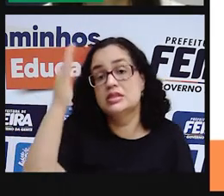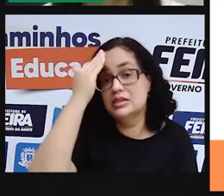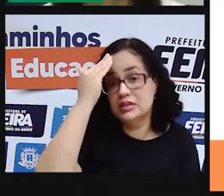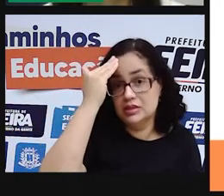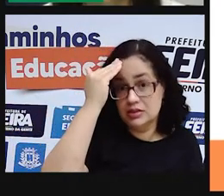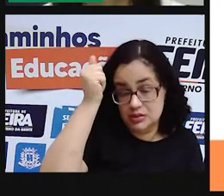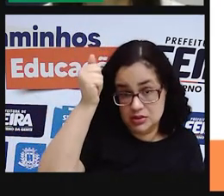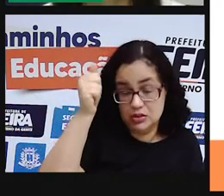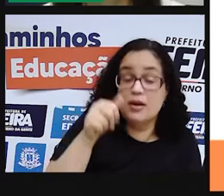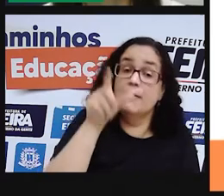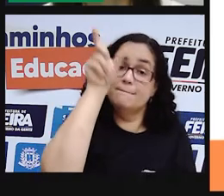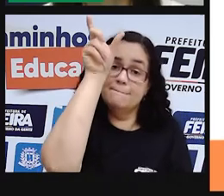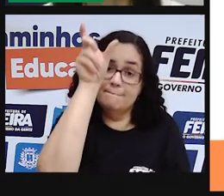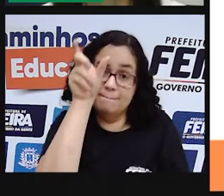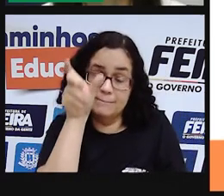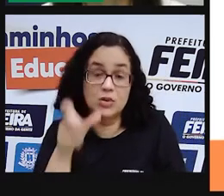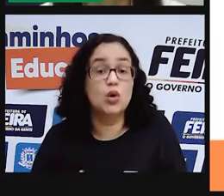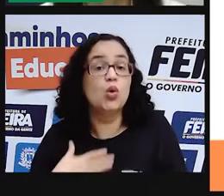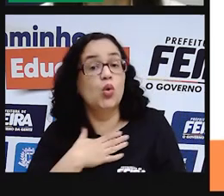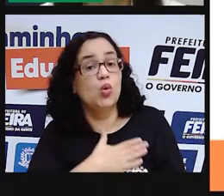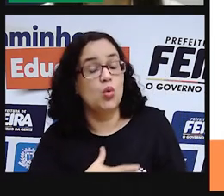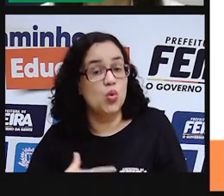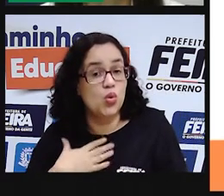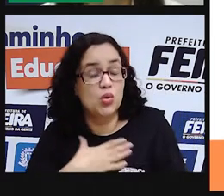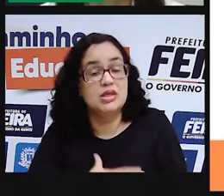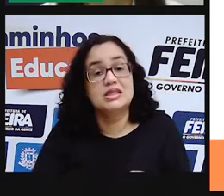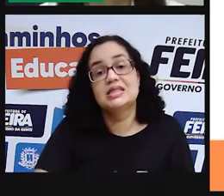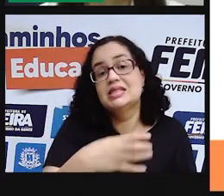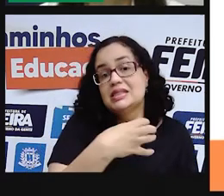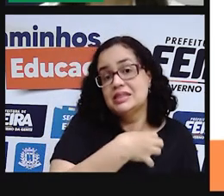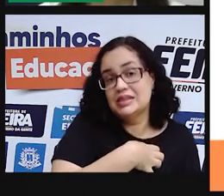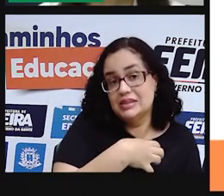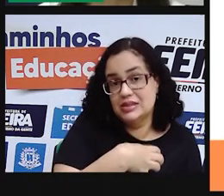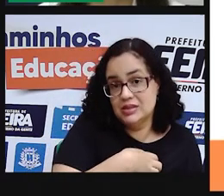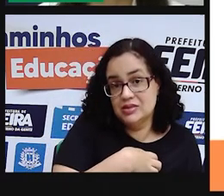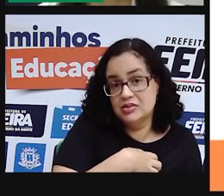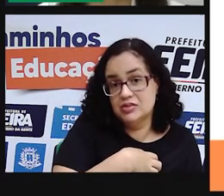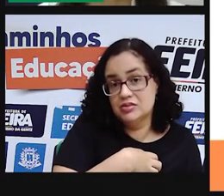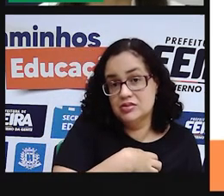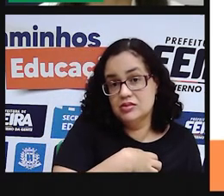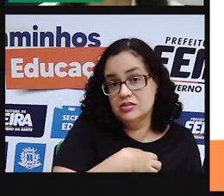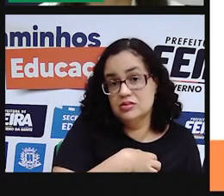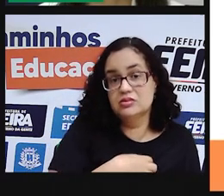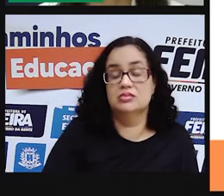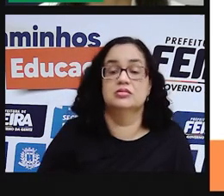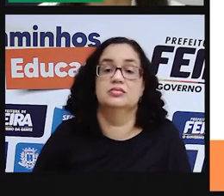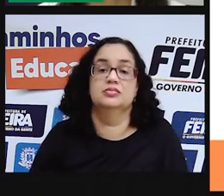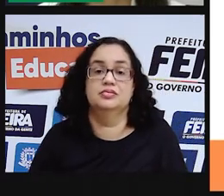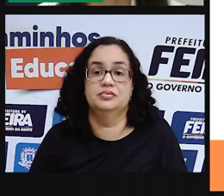negar a personalidade, os gostos, a sensibilidade e as muitas qualidades do amigo.